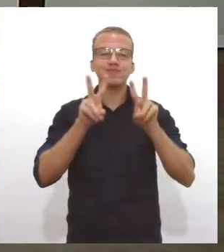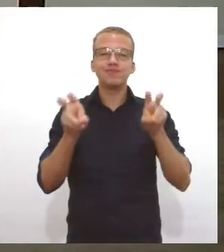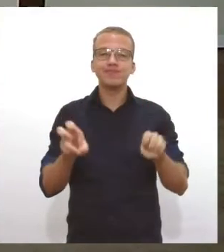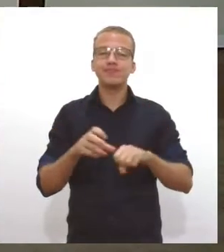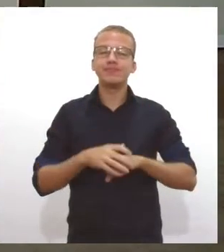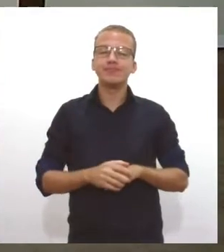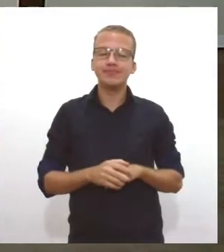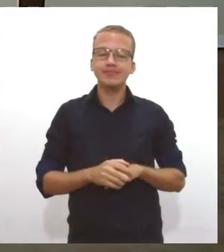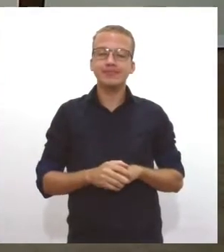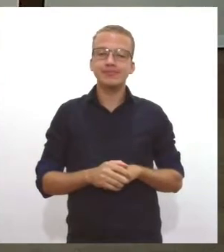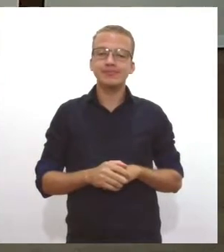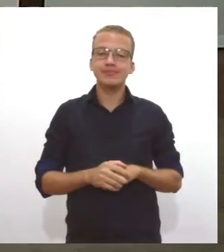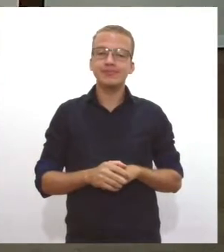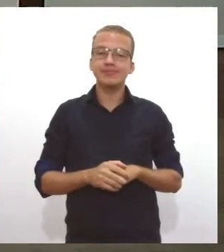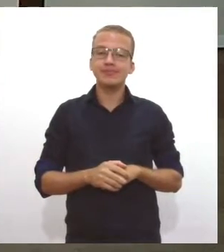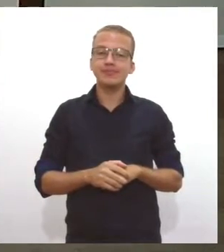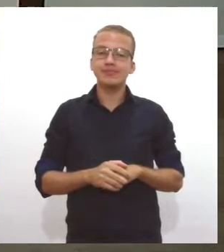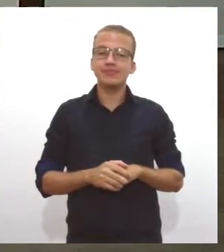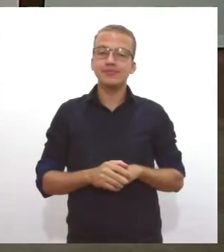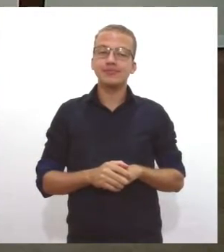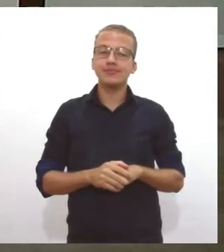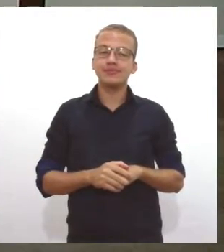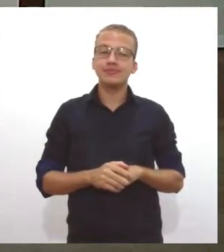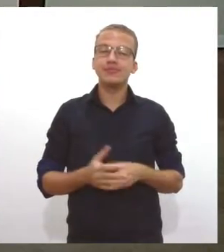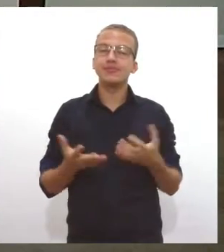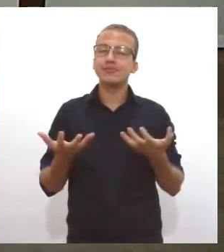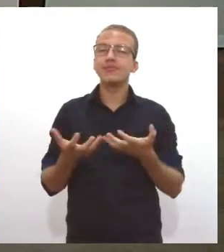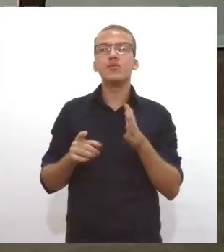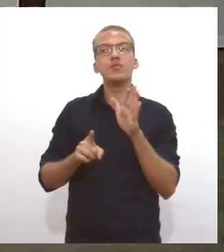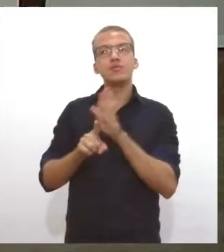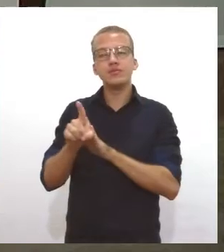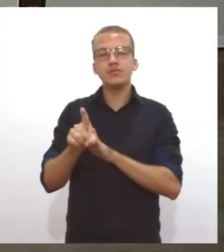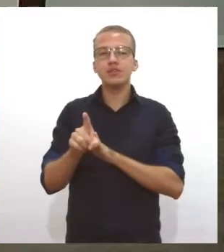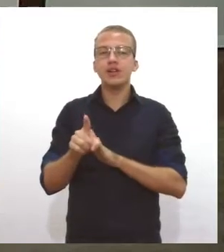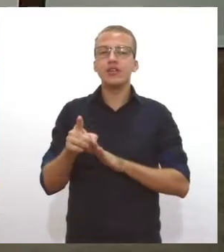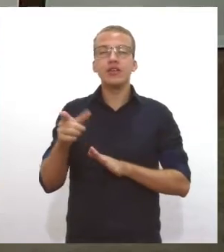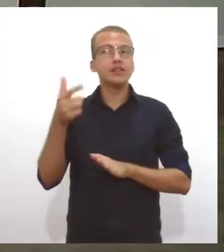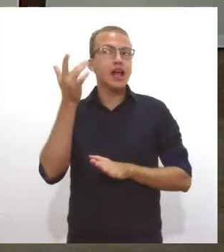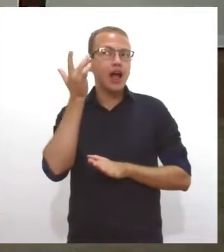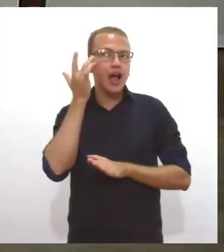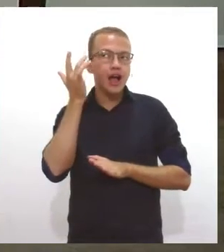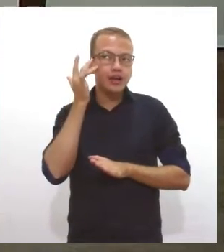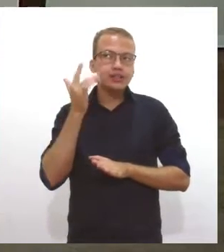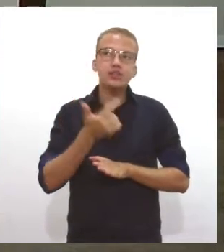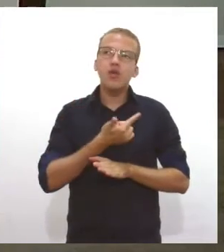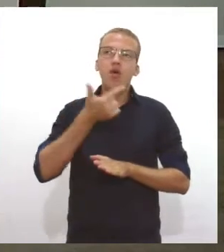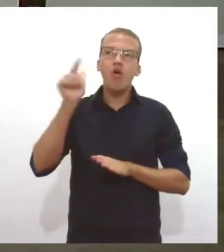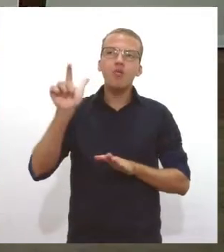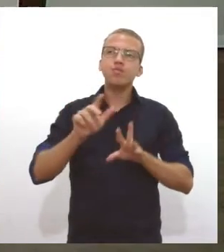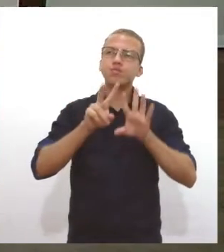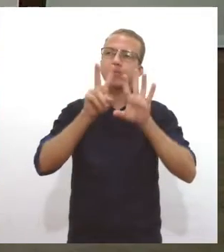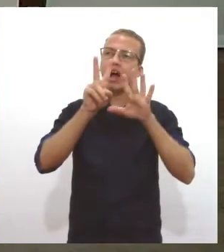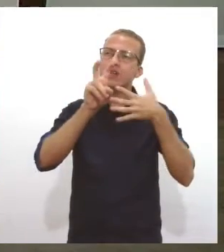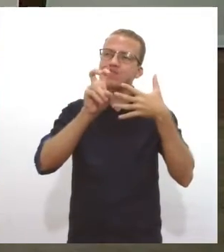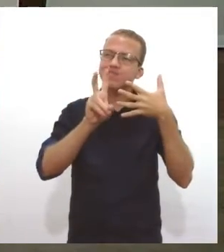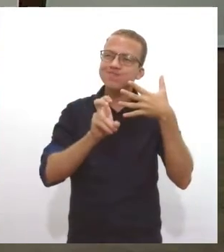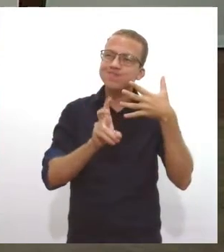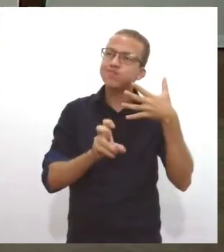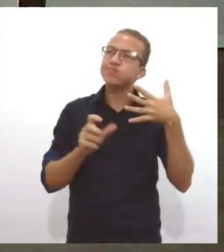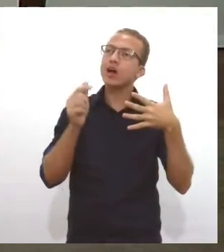eu queria te perguntar o seguinte você acredita que outras pautas relacionadas às gestantes devem